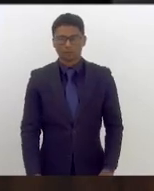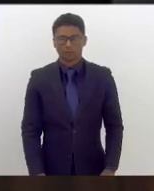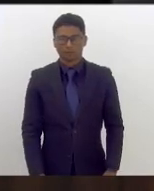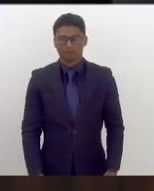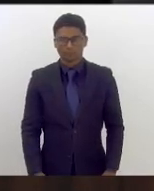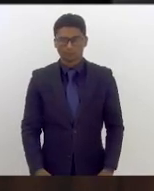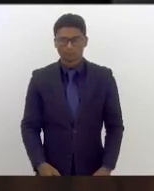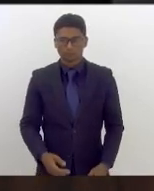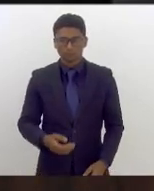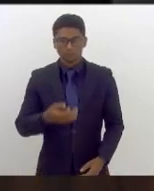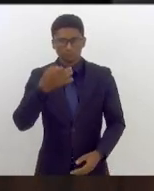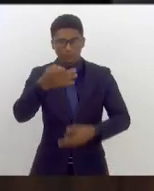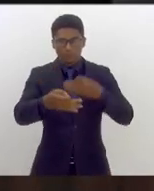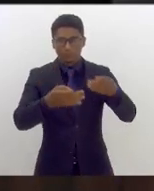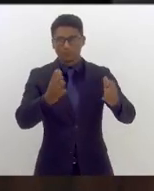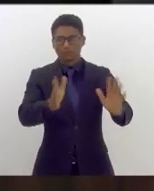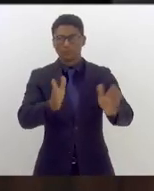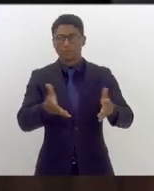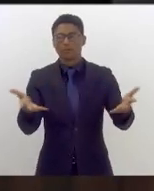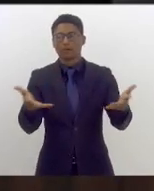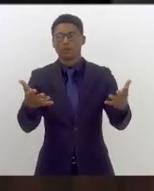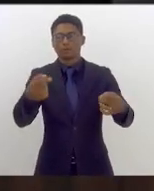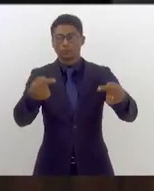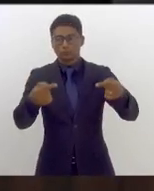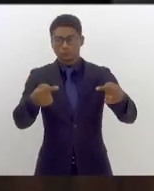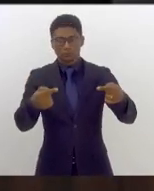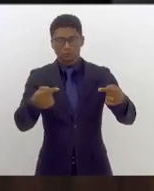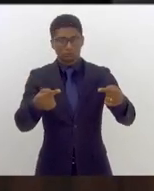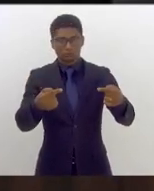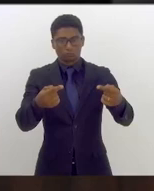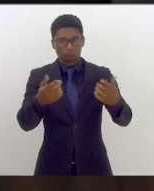com os pareceres emitidos em discussão